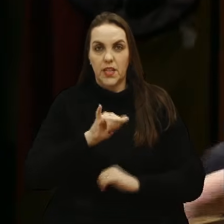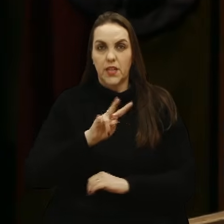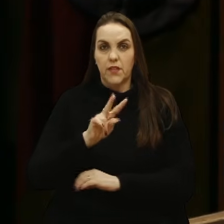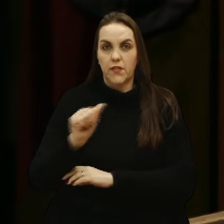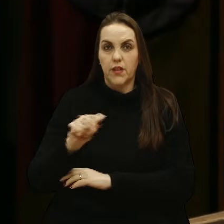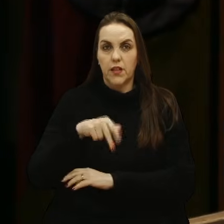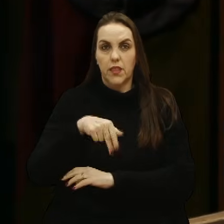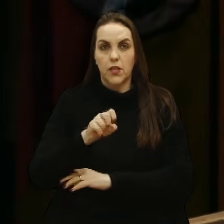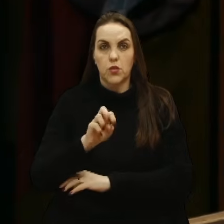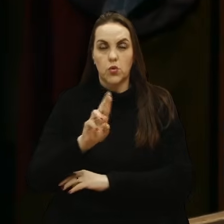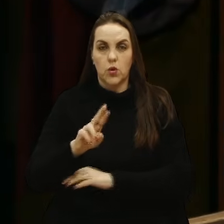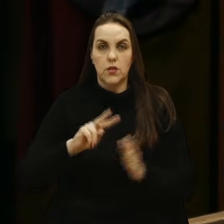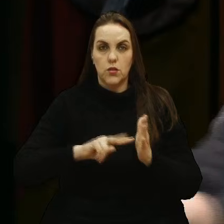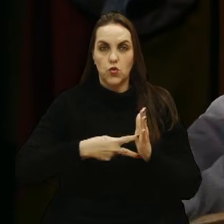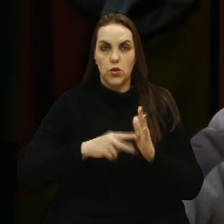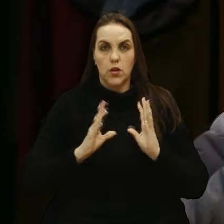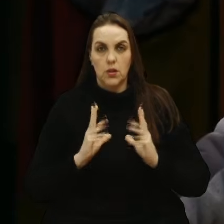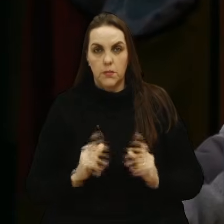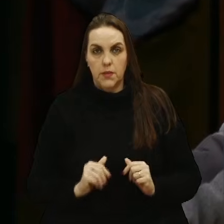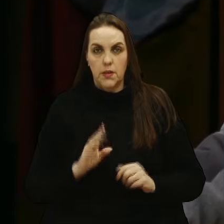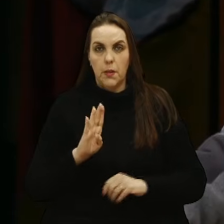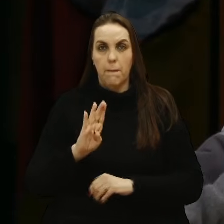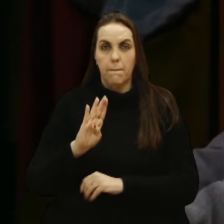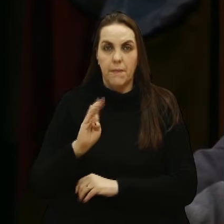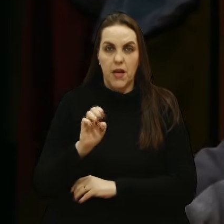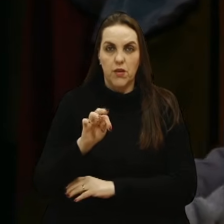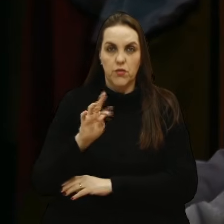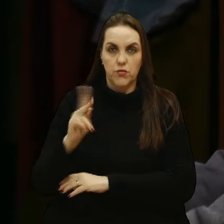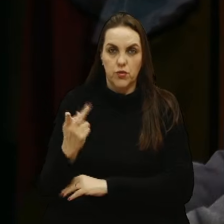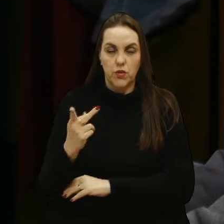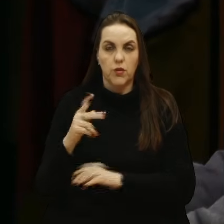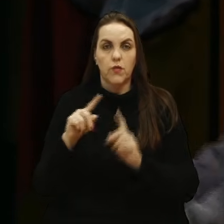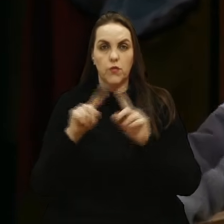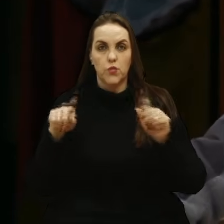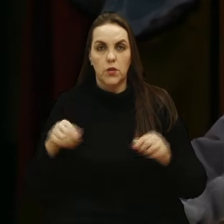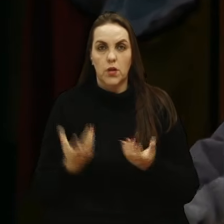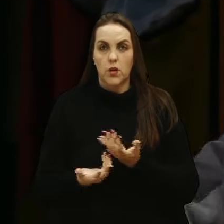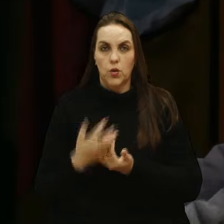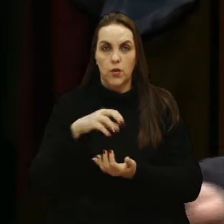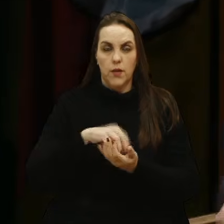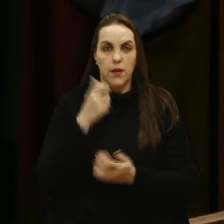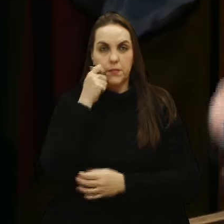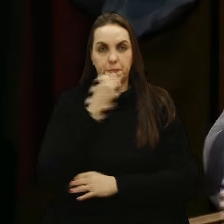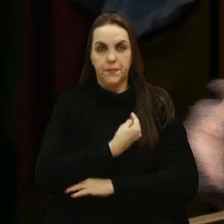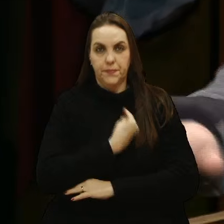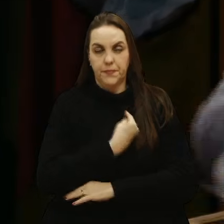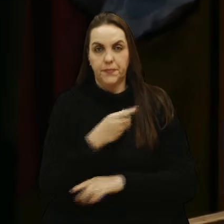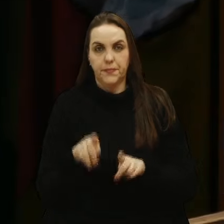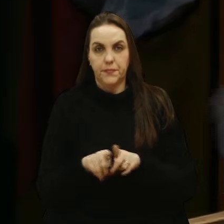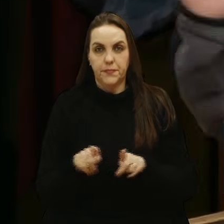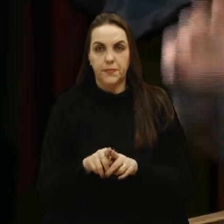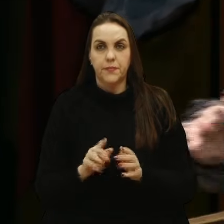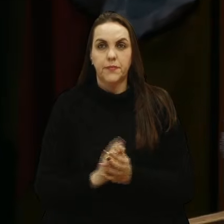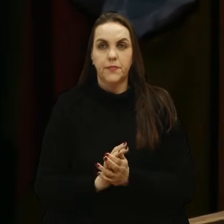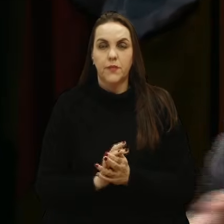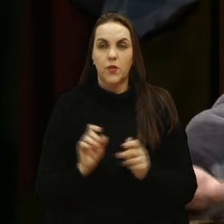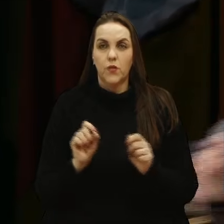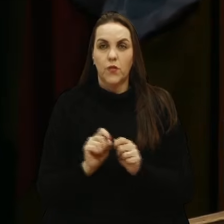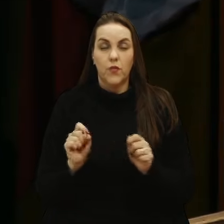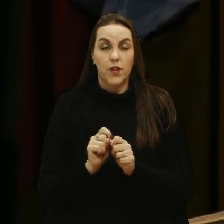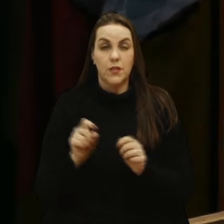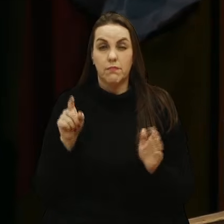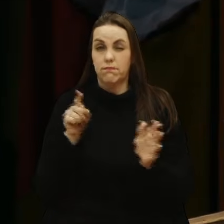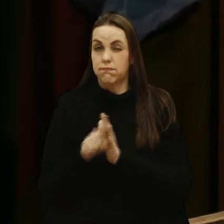do Sindilimp, a Beth, aos funcionários da Codeca que se encontram presentes. Eu vou fazer um caminhão de